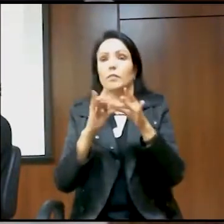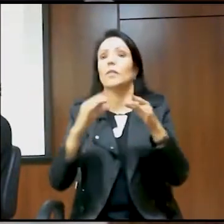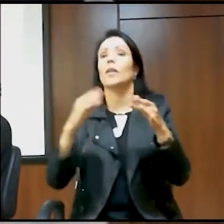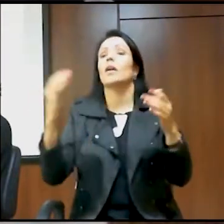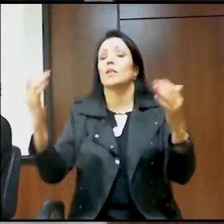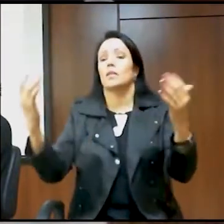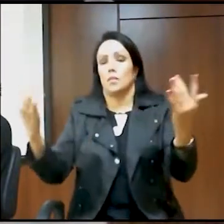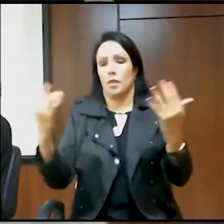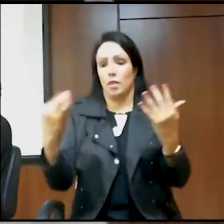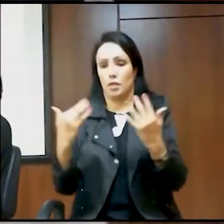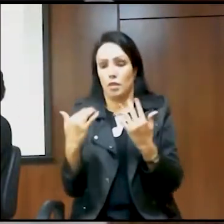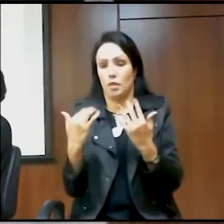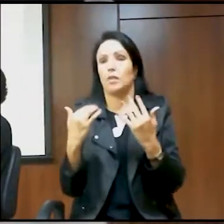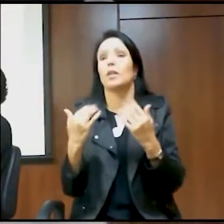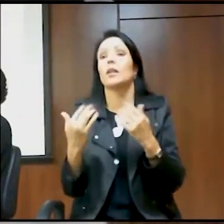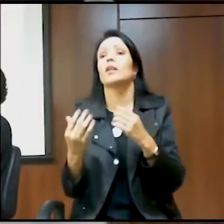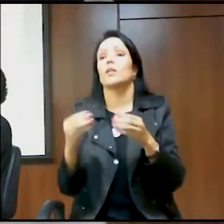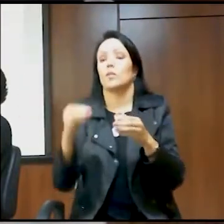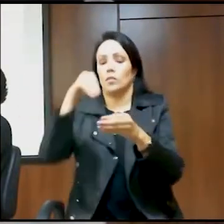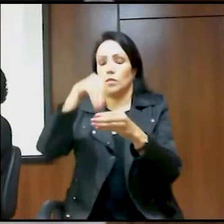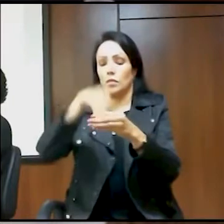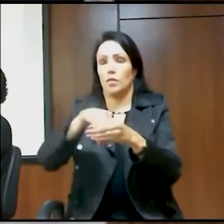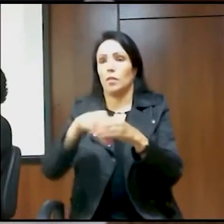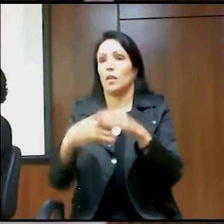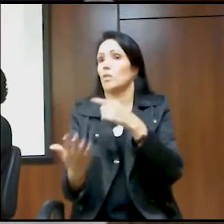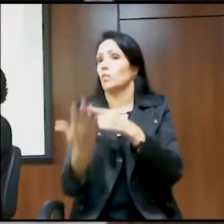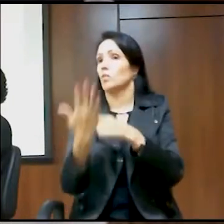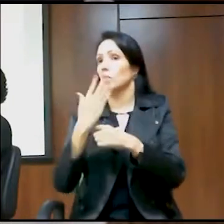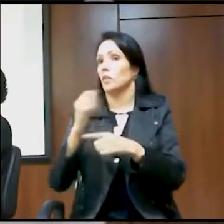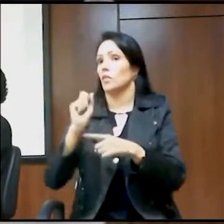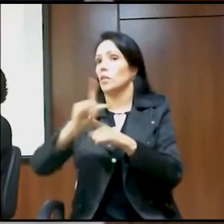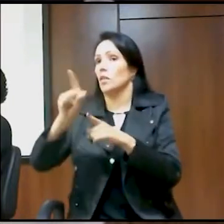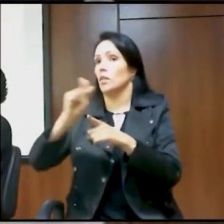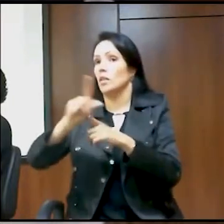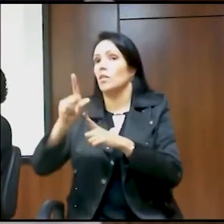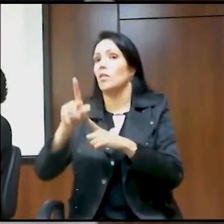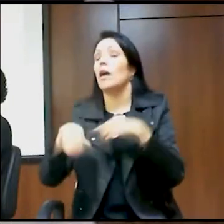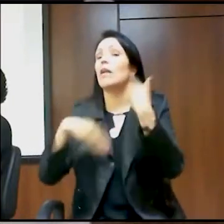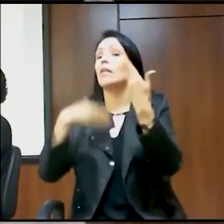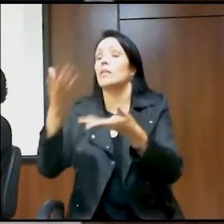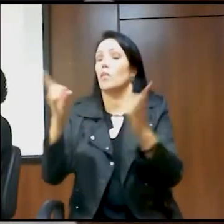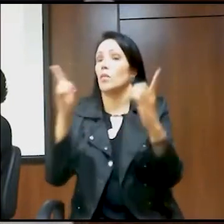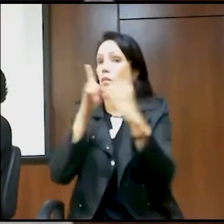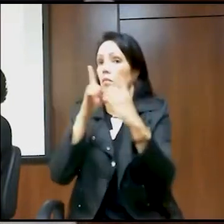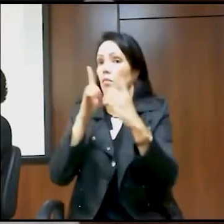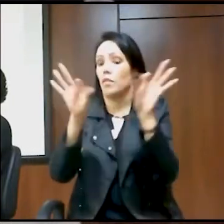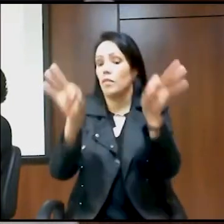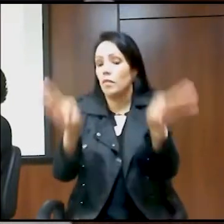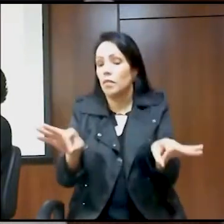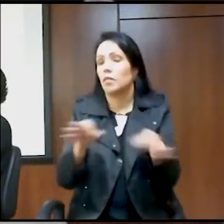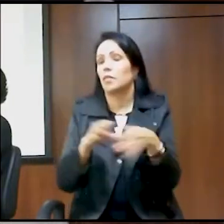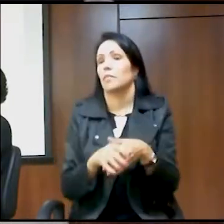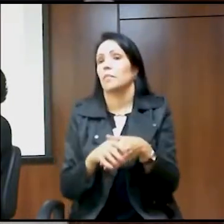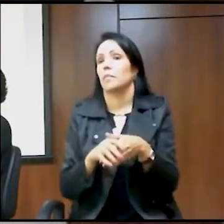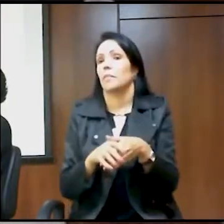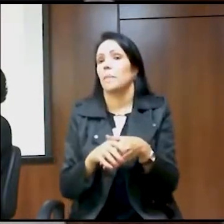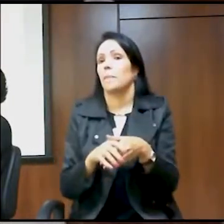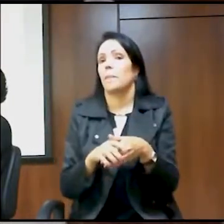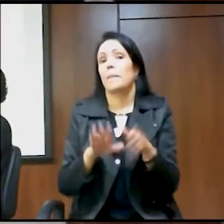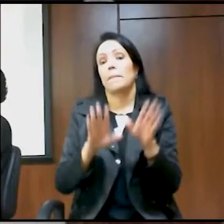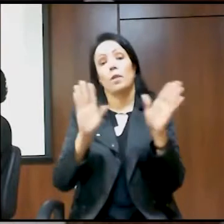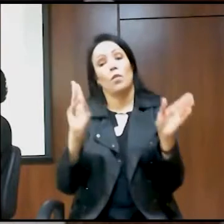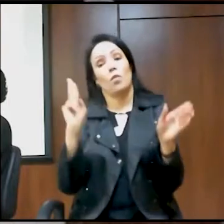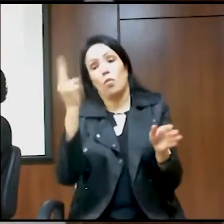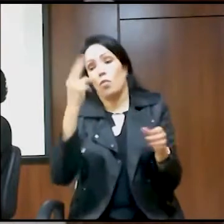está incluída no auxílio aluguel até o atendimento definitivo. Então a gente vai ter que derrubar essa proposta ou via Conselho Municipal